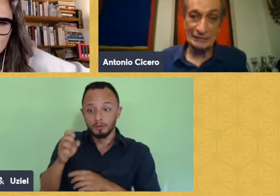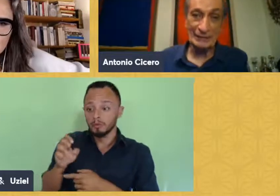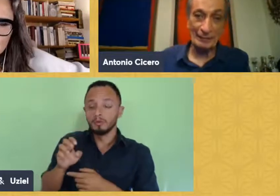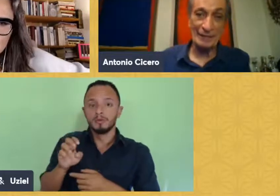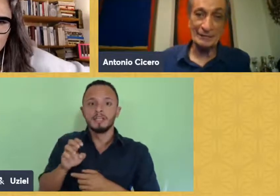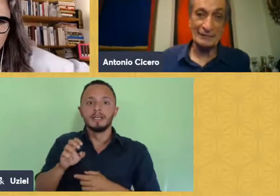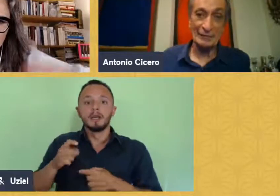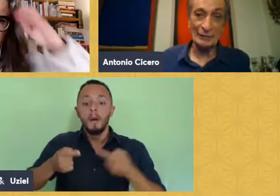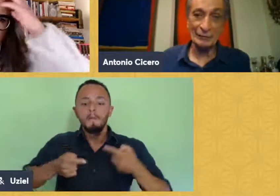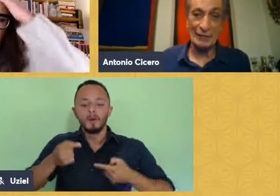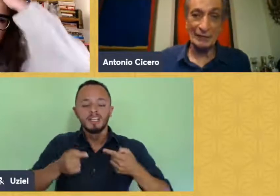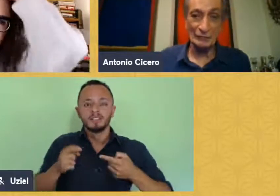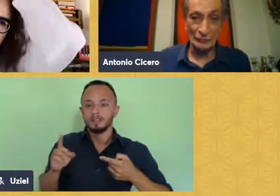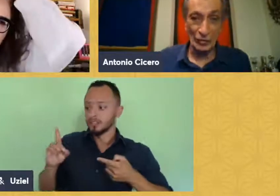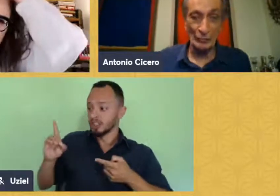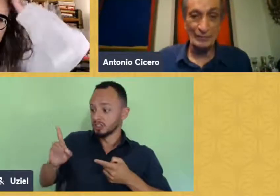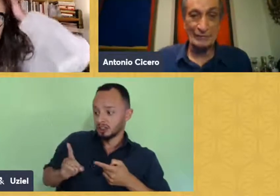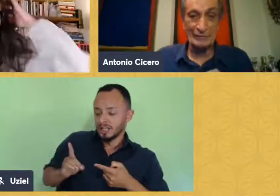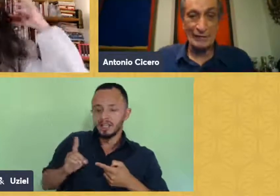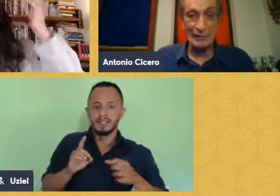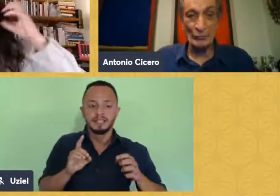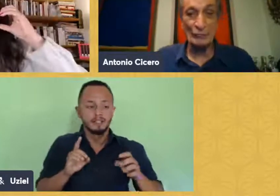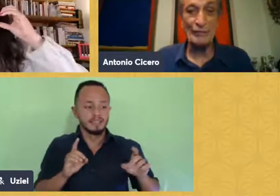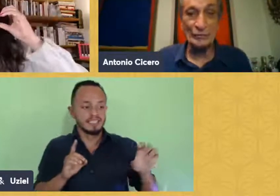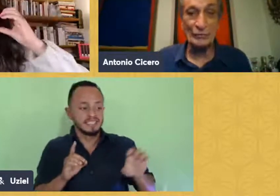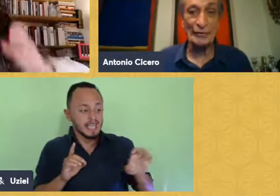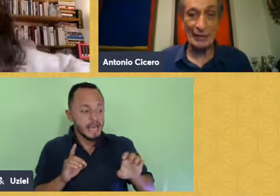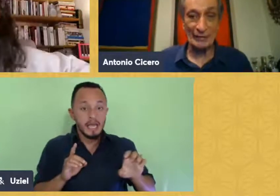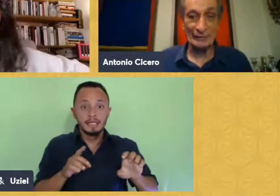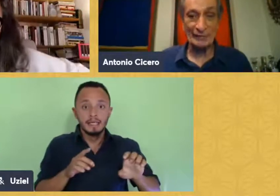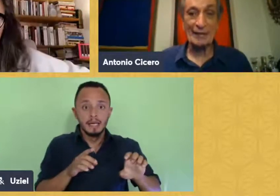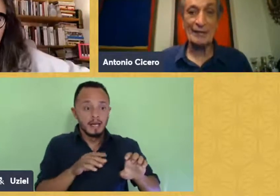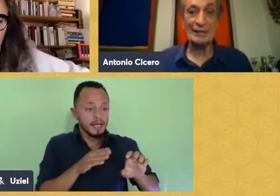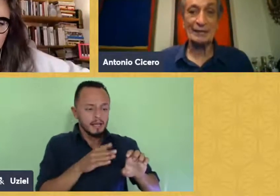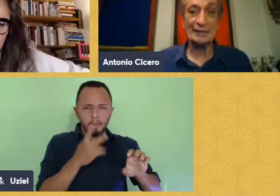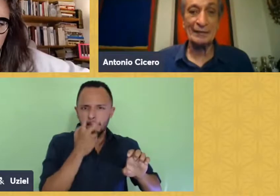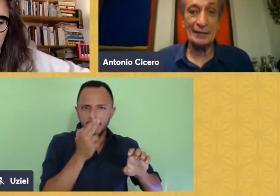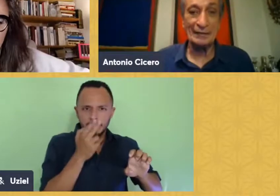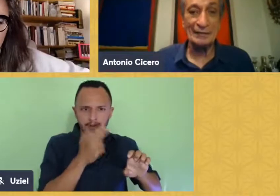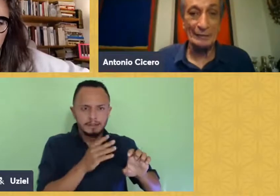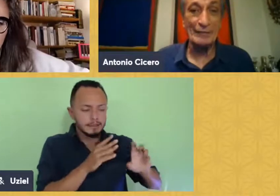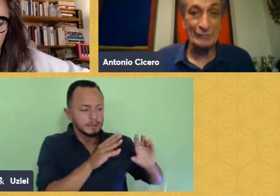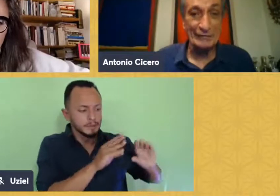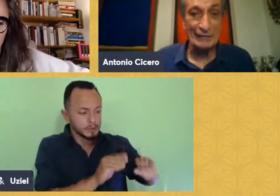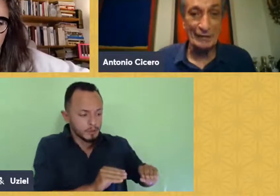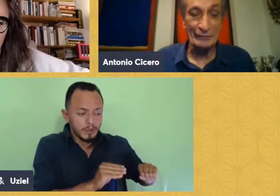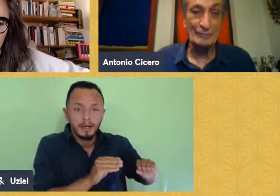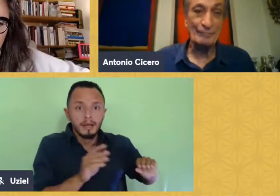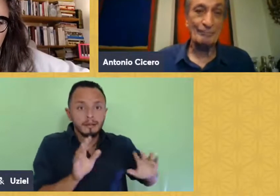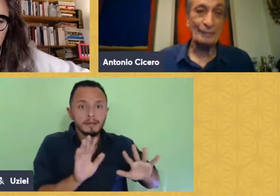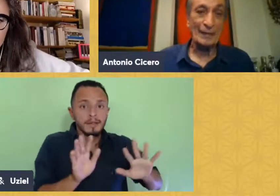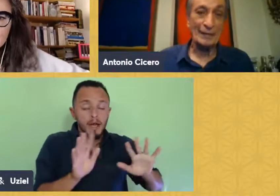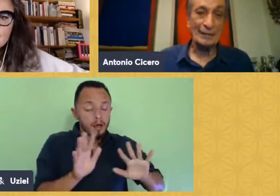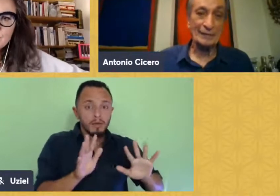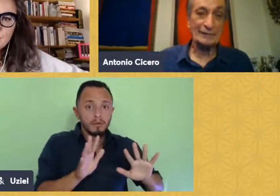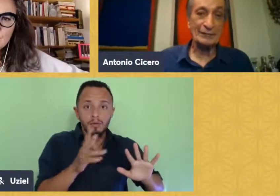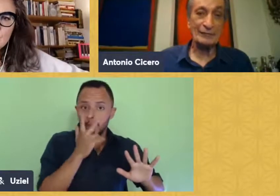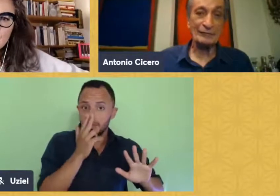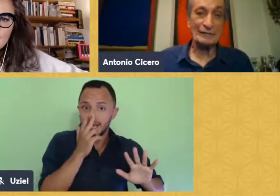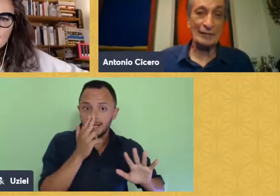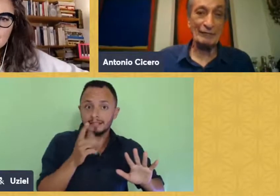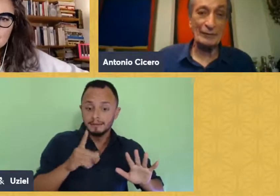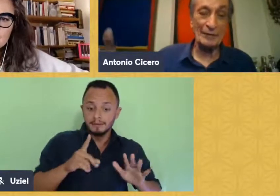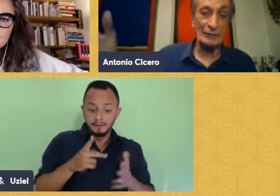mas desapareceram as formas convencionais em que ele se manifestava, em que